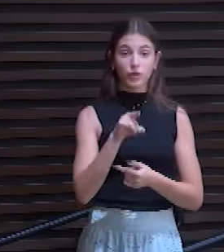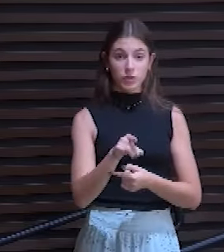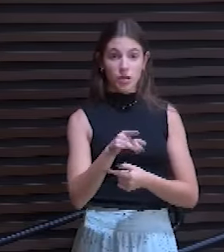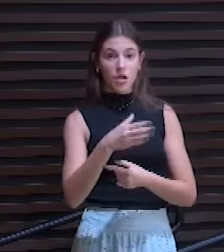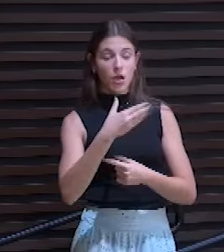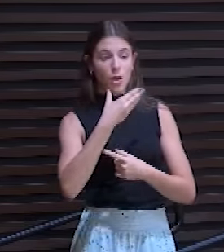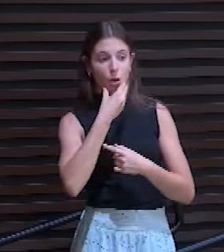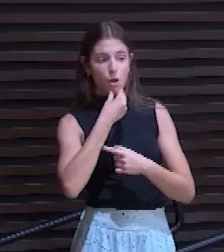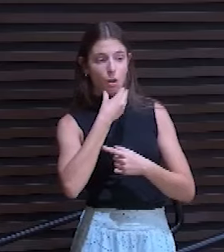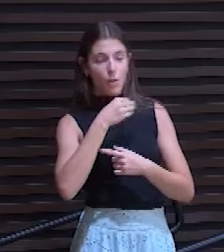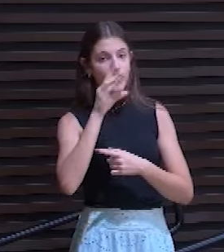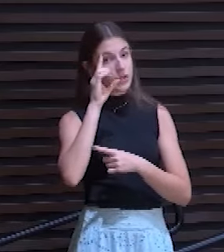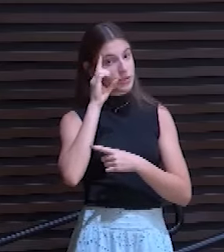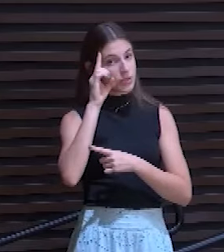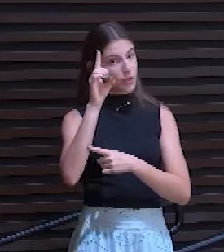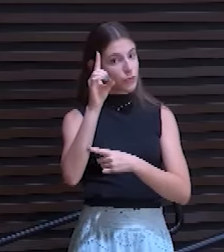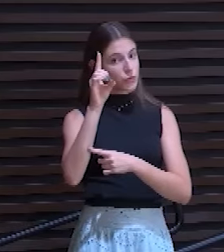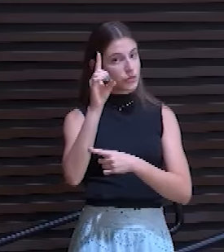está falando para o homem de Deus.